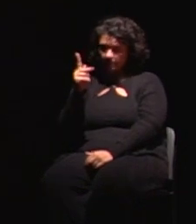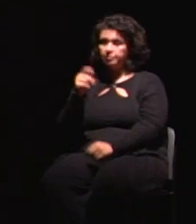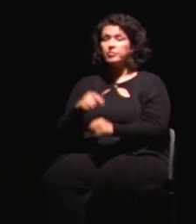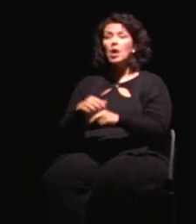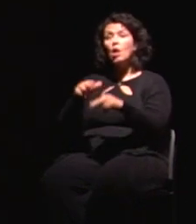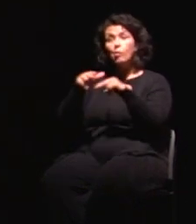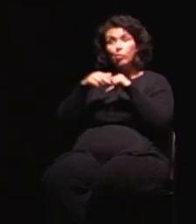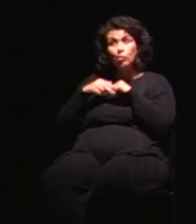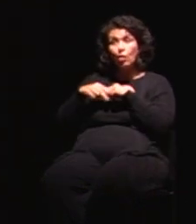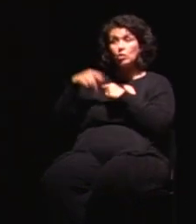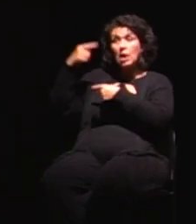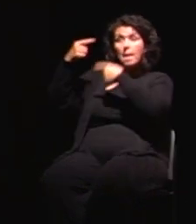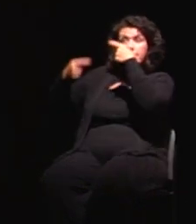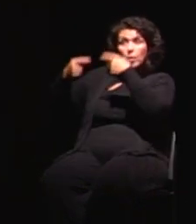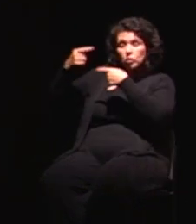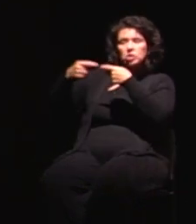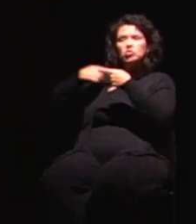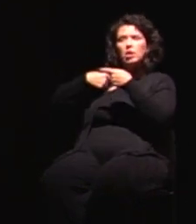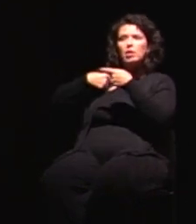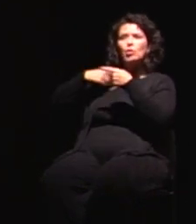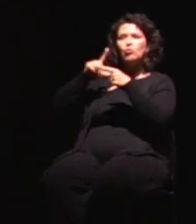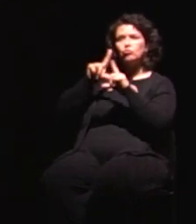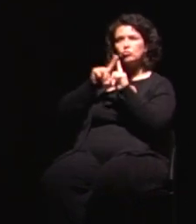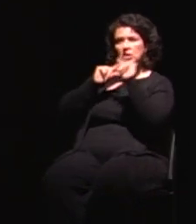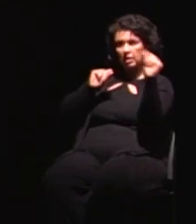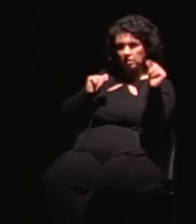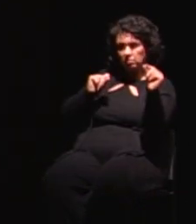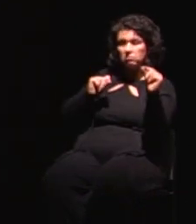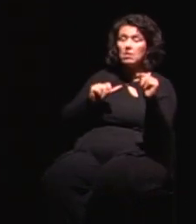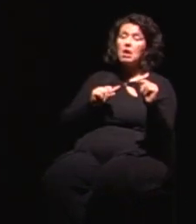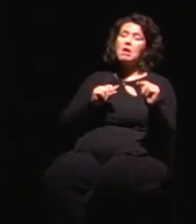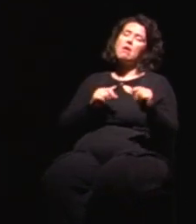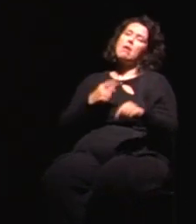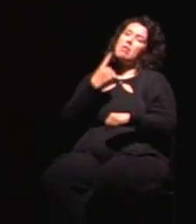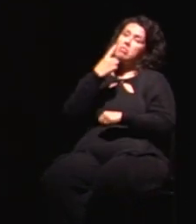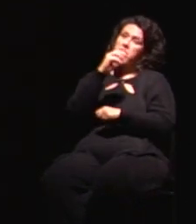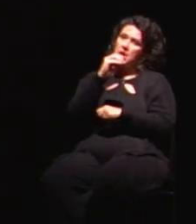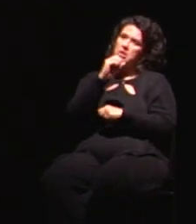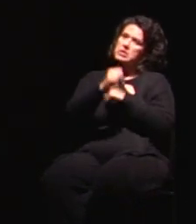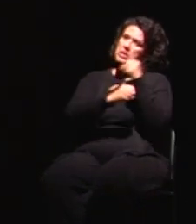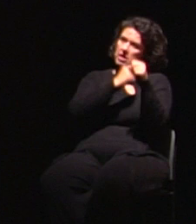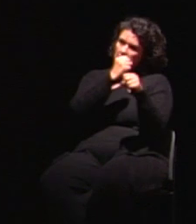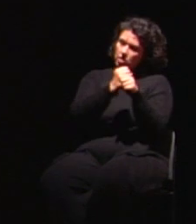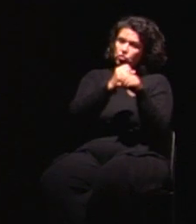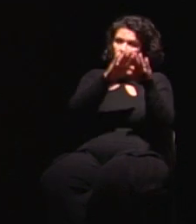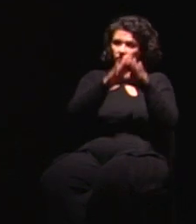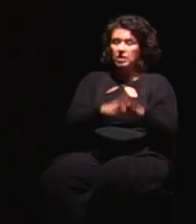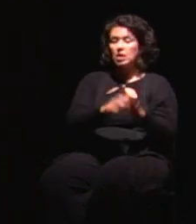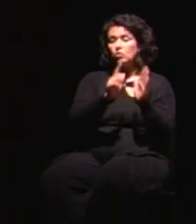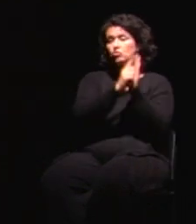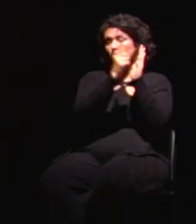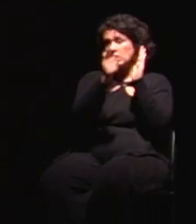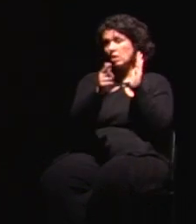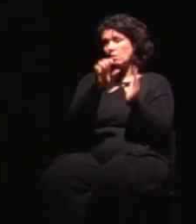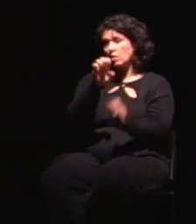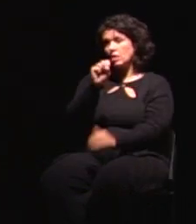Fiquei 10 anos fora, e foi quando eu trabalhei, então, no Estadão, e 8 anos como editora de